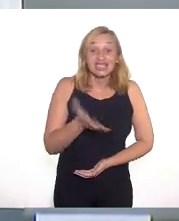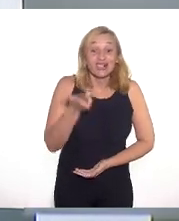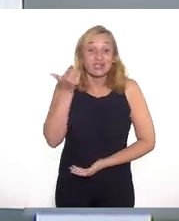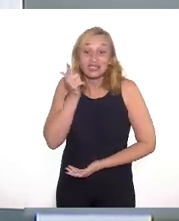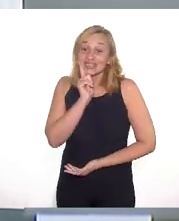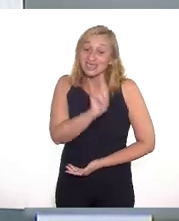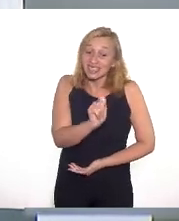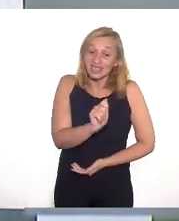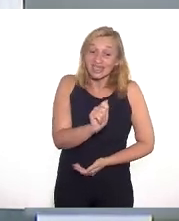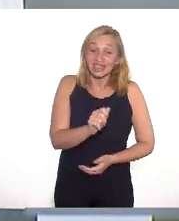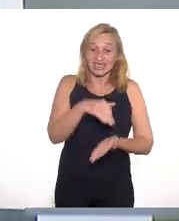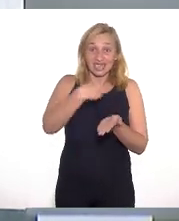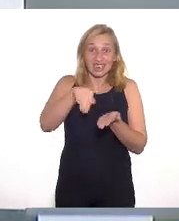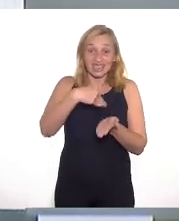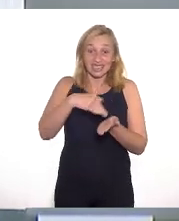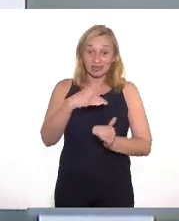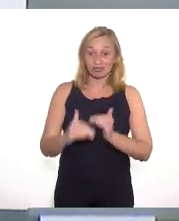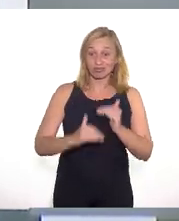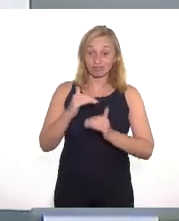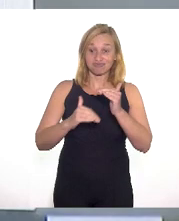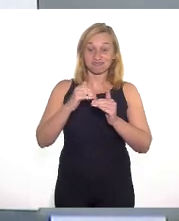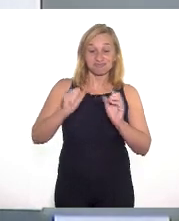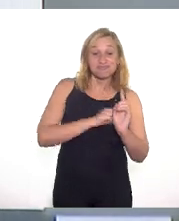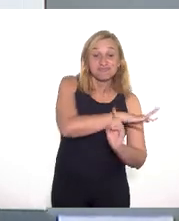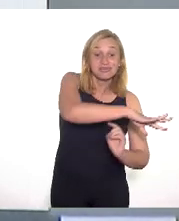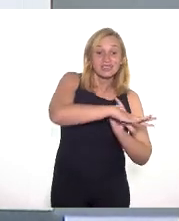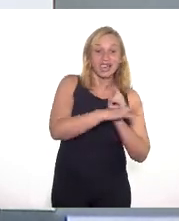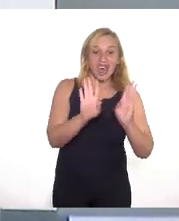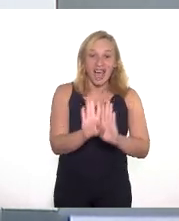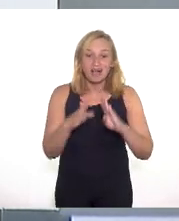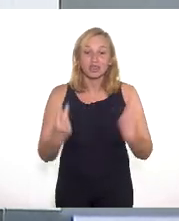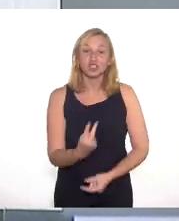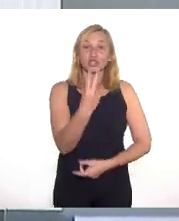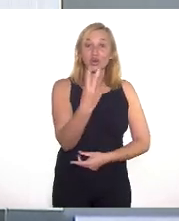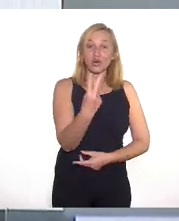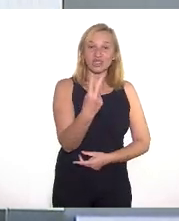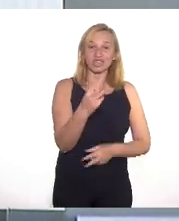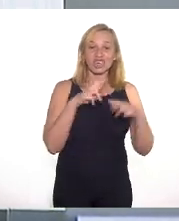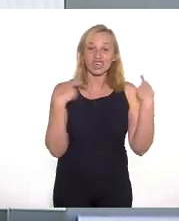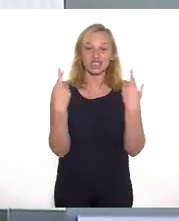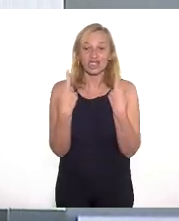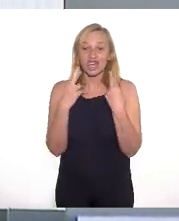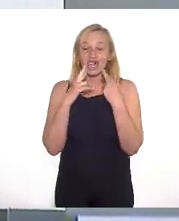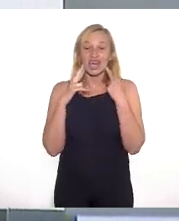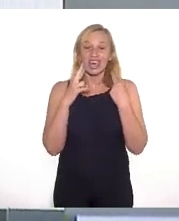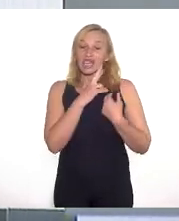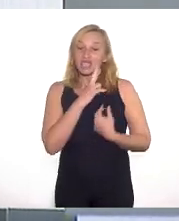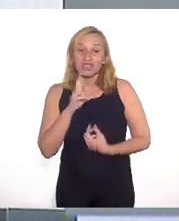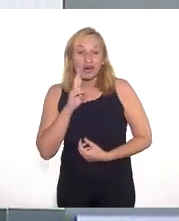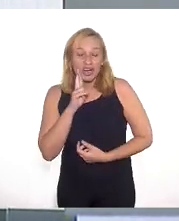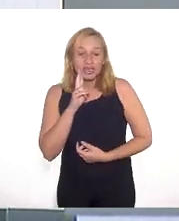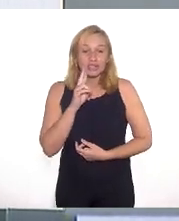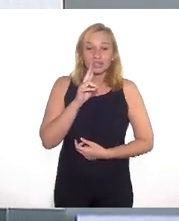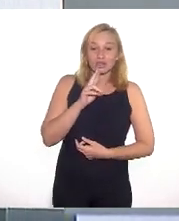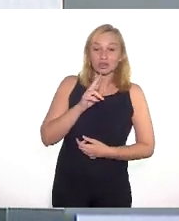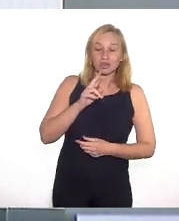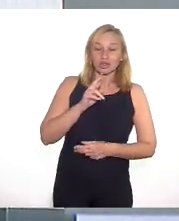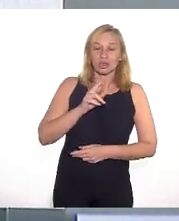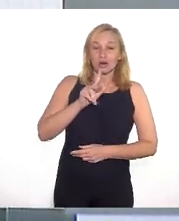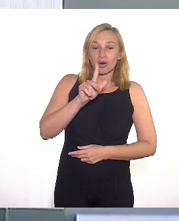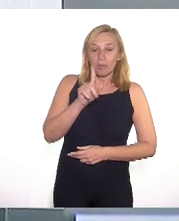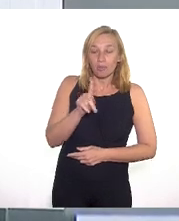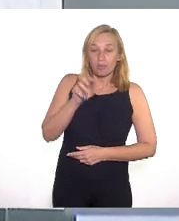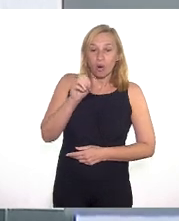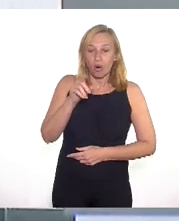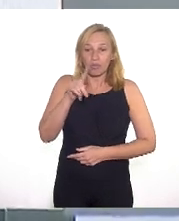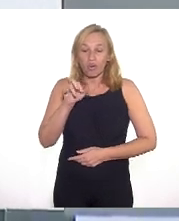através da Secretaria de Desenvolvimento Social, reabrir 2 restaurantes populares, um em Caxias, um em Campos, e abriremos